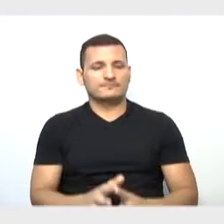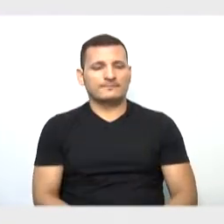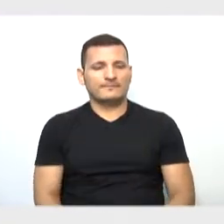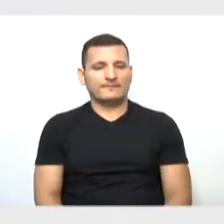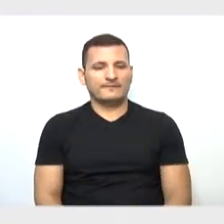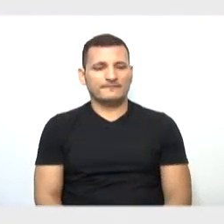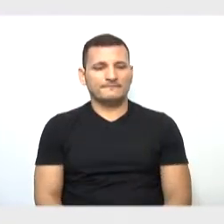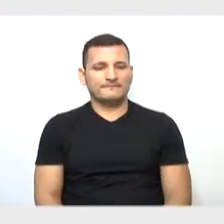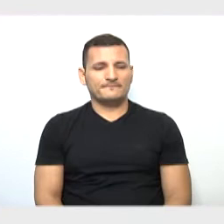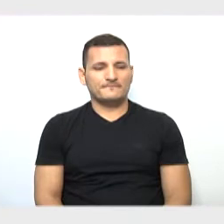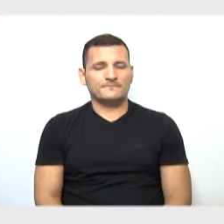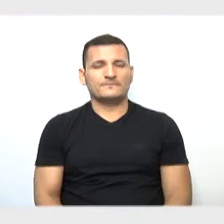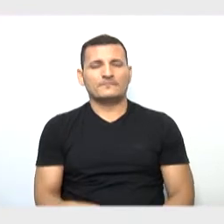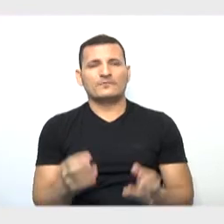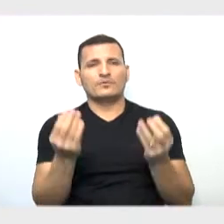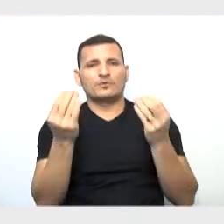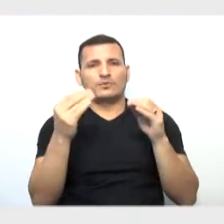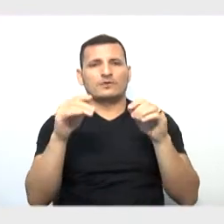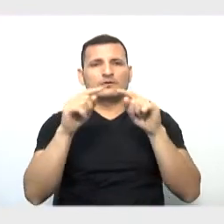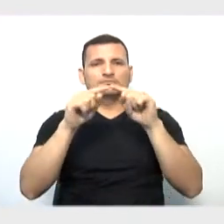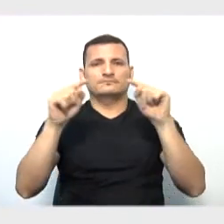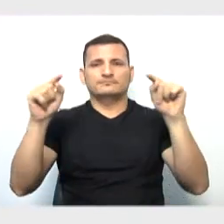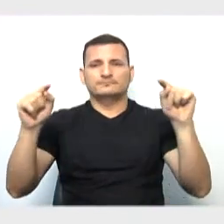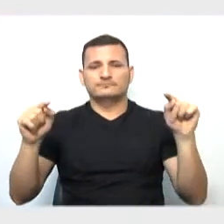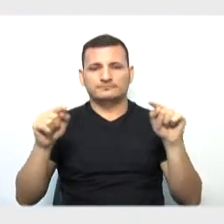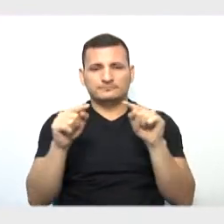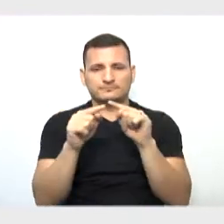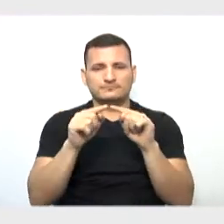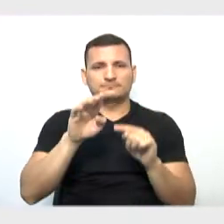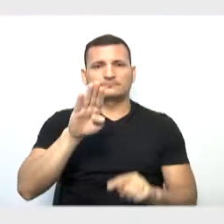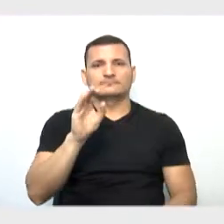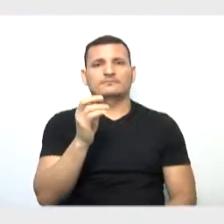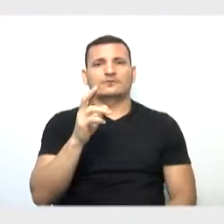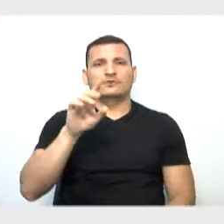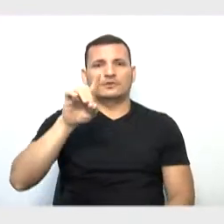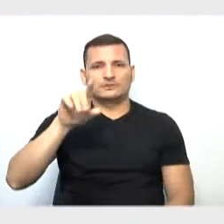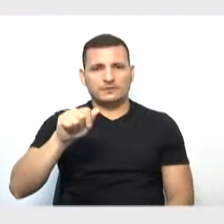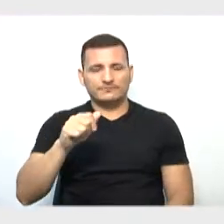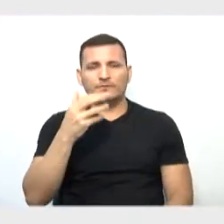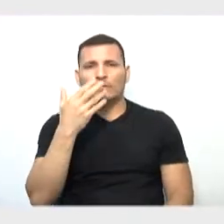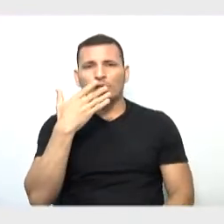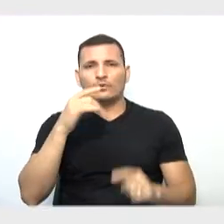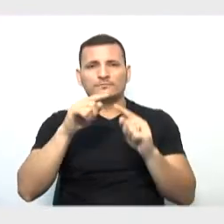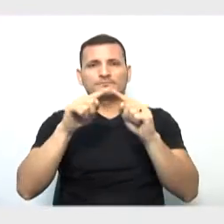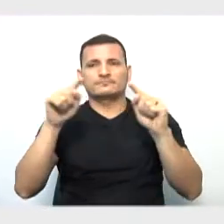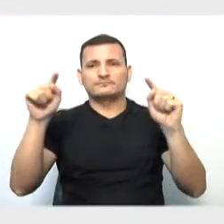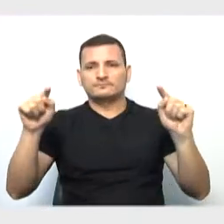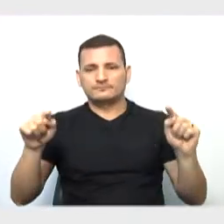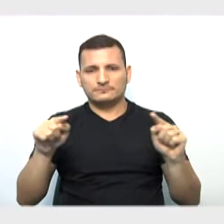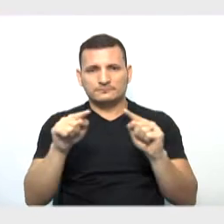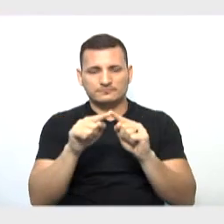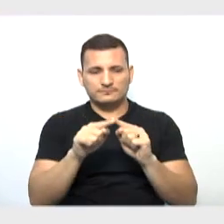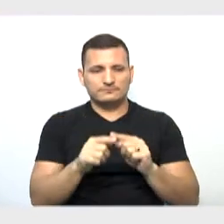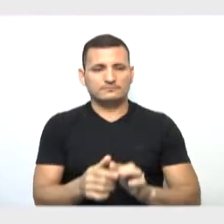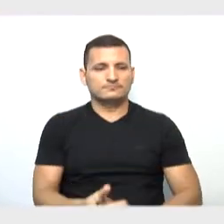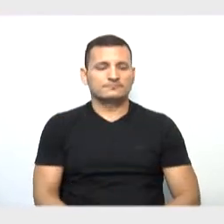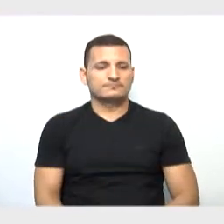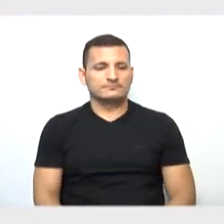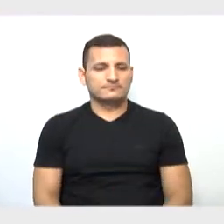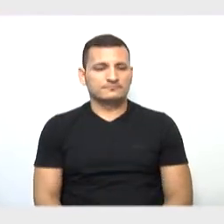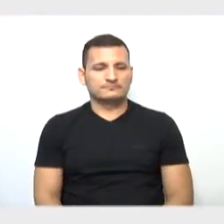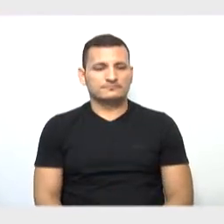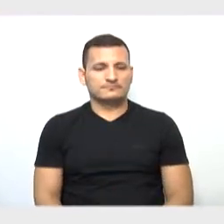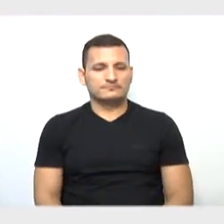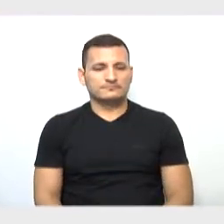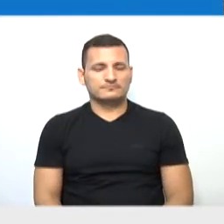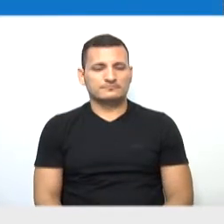eu vou colocar borda no nosso H1, estilo de borda, vocês vão ver que vai ficar muito massa.